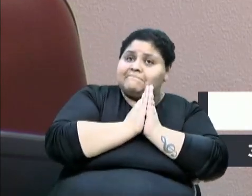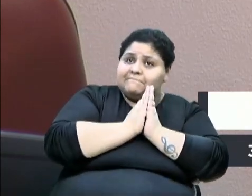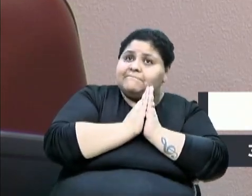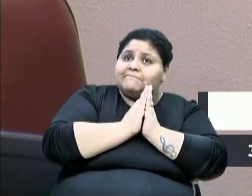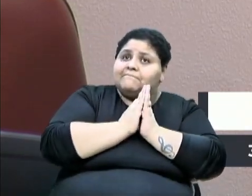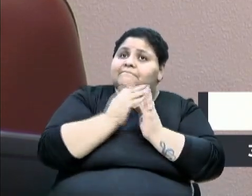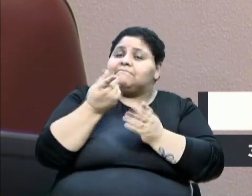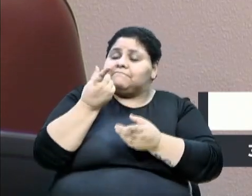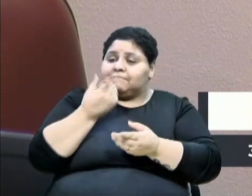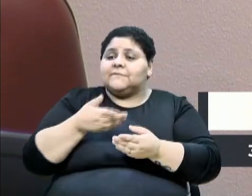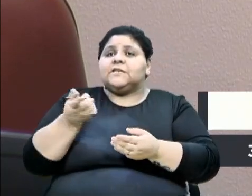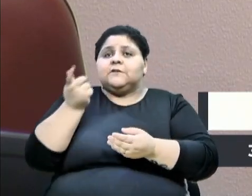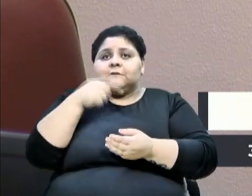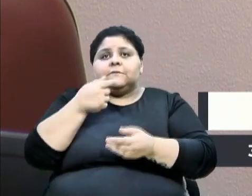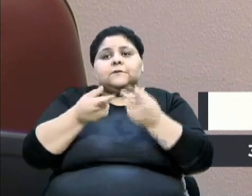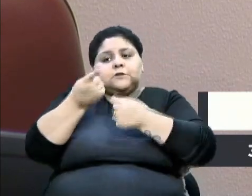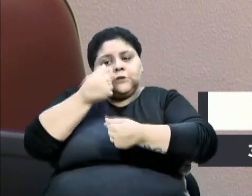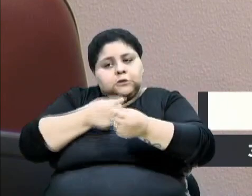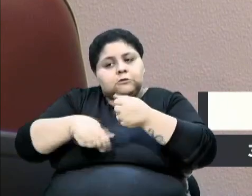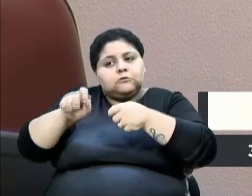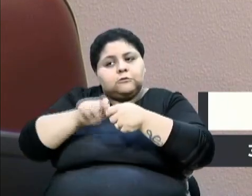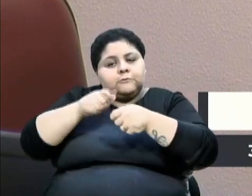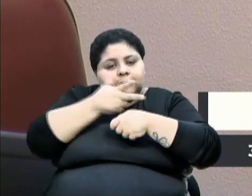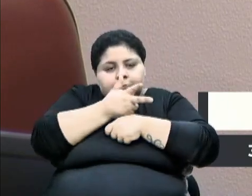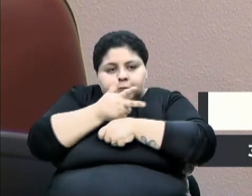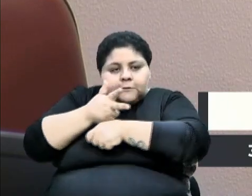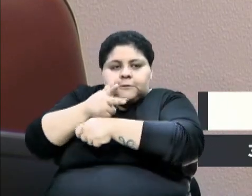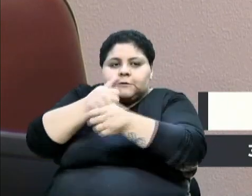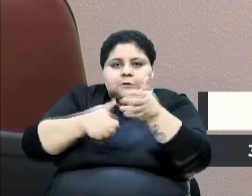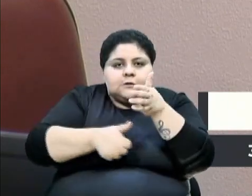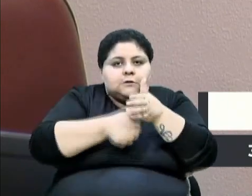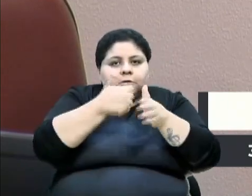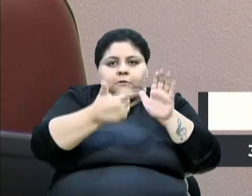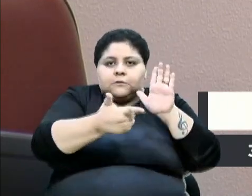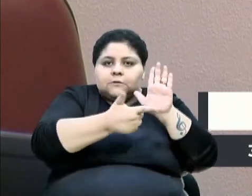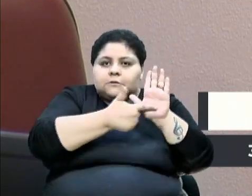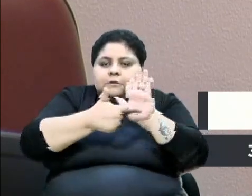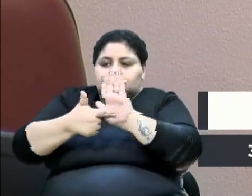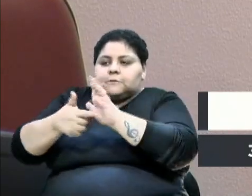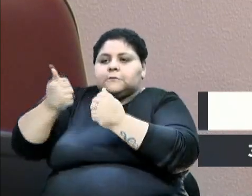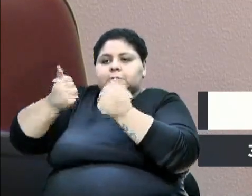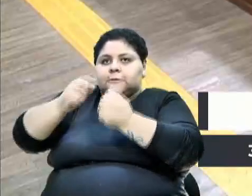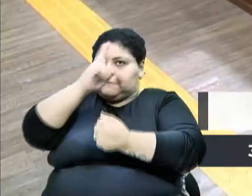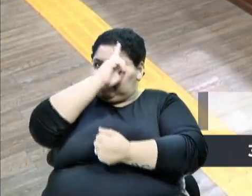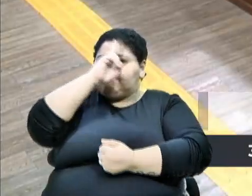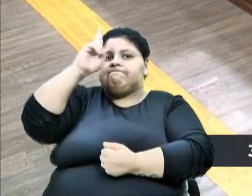que eu tenho certeza que as pessoas vão gastar também os seus recursos aqui. Obrigado, senhor